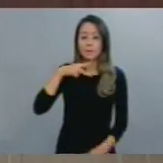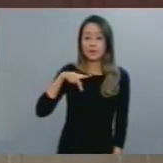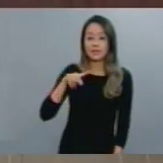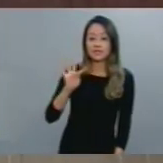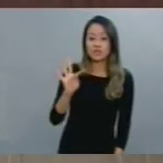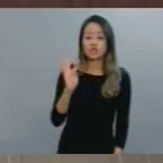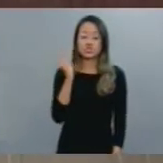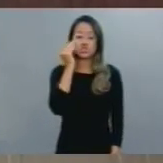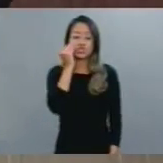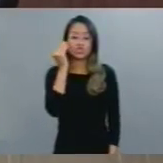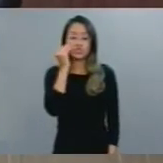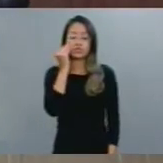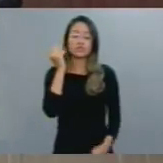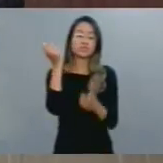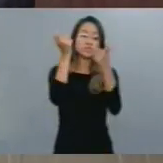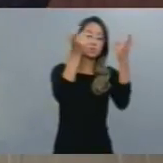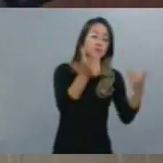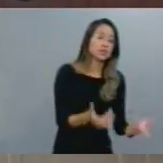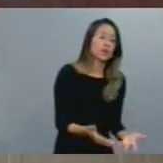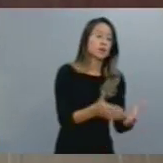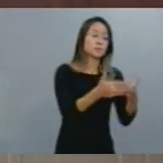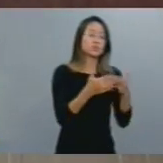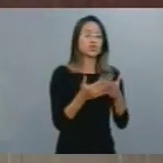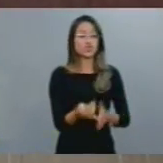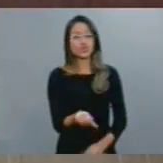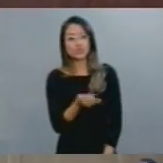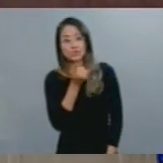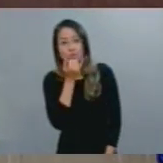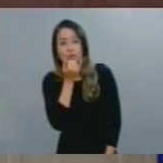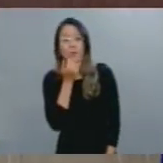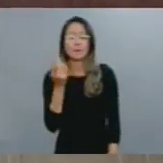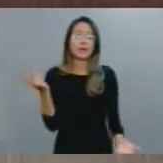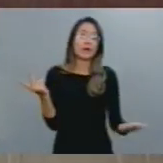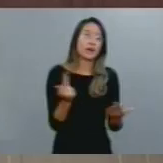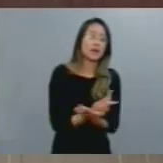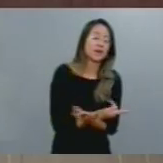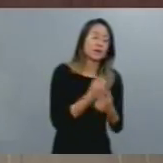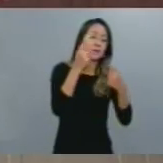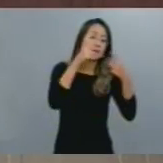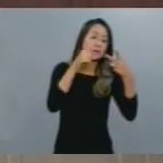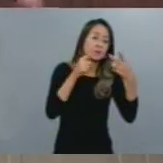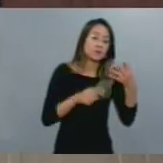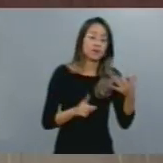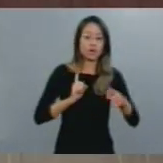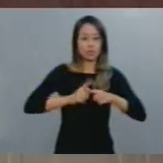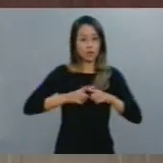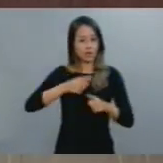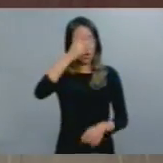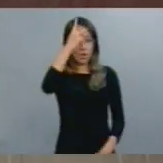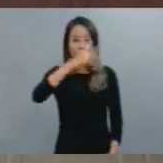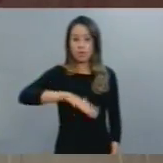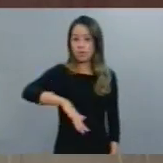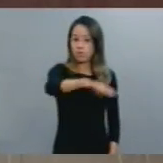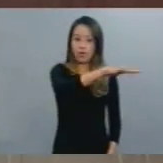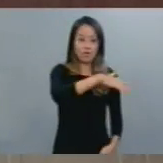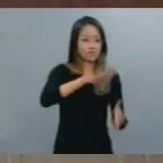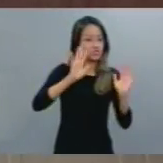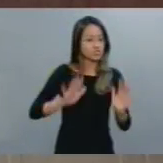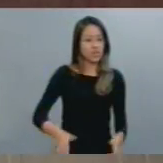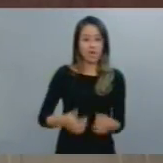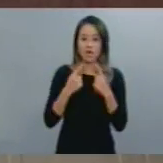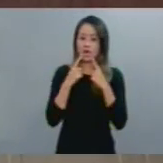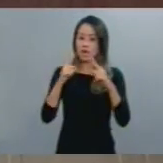governo, ao invés de uma negativa universal a toda e qualquer